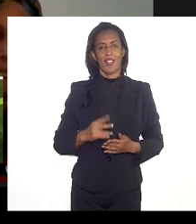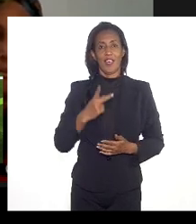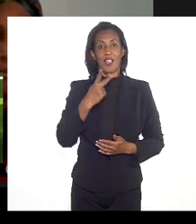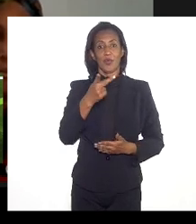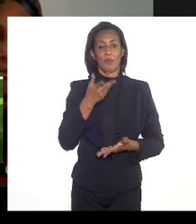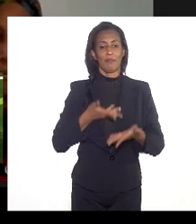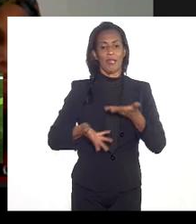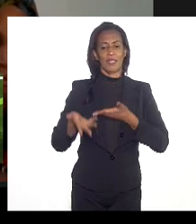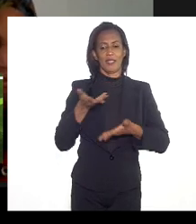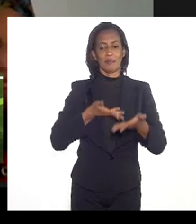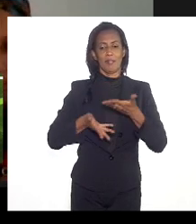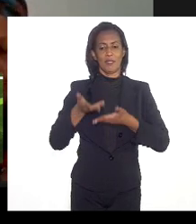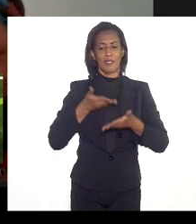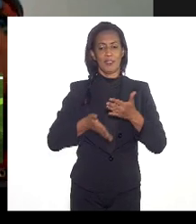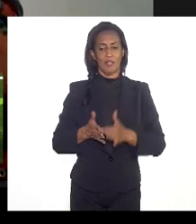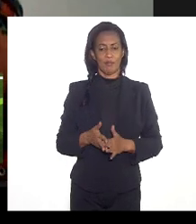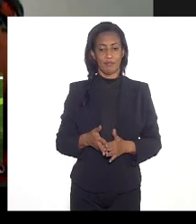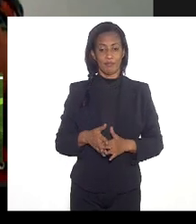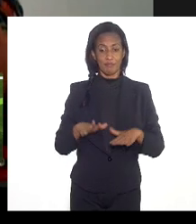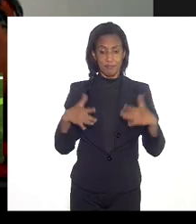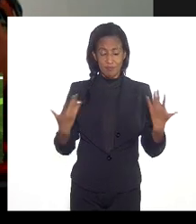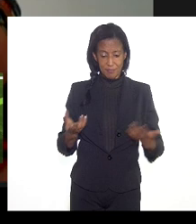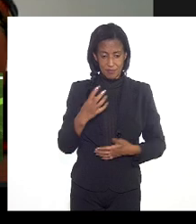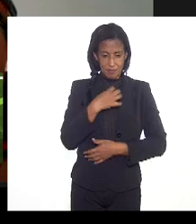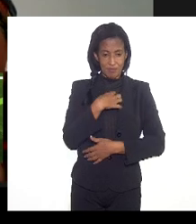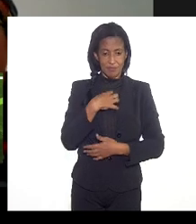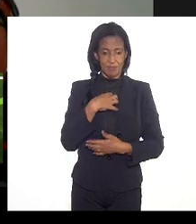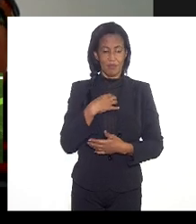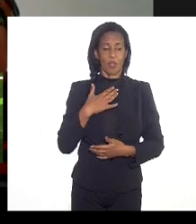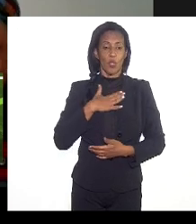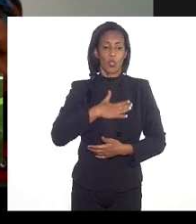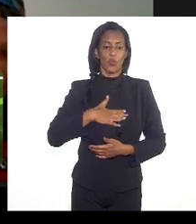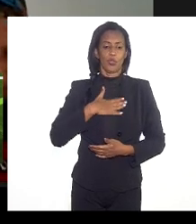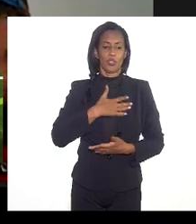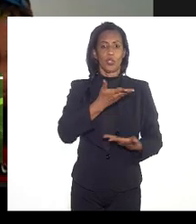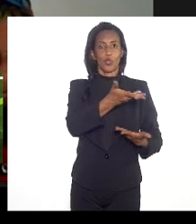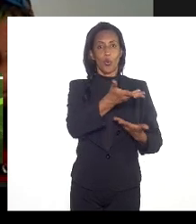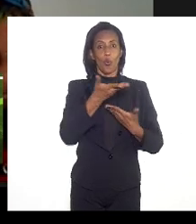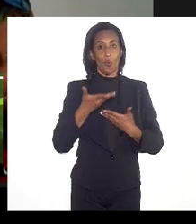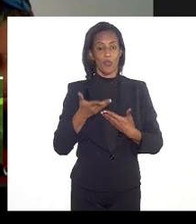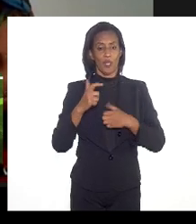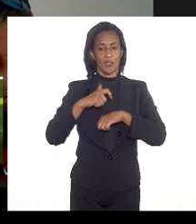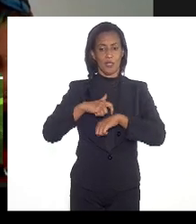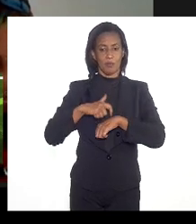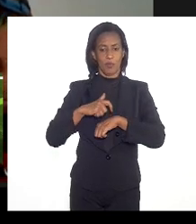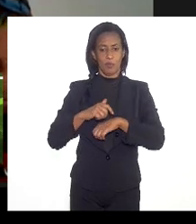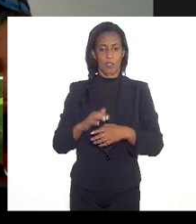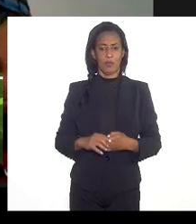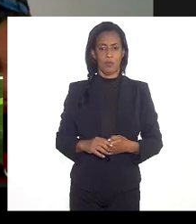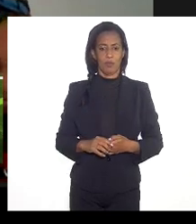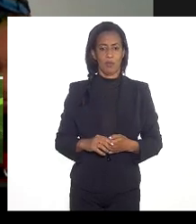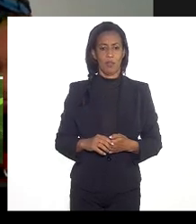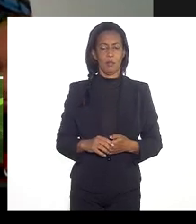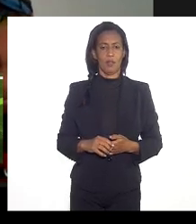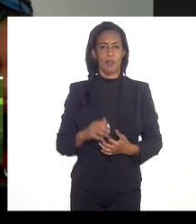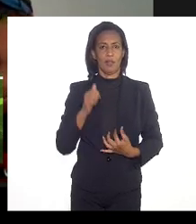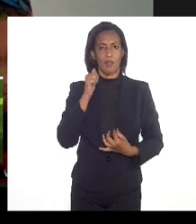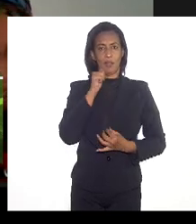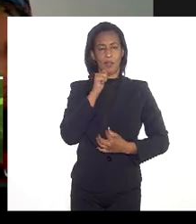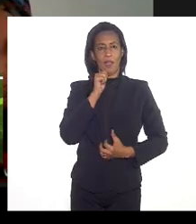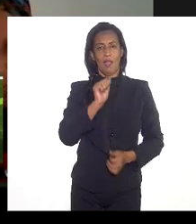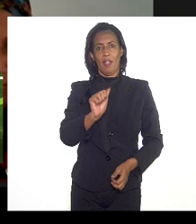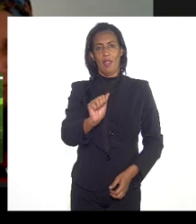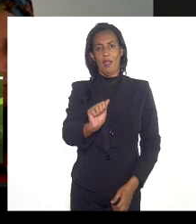sua participação. Nesse sentido, gostaria de convidar, nesse momento, a senhora